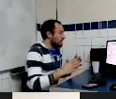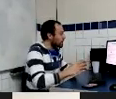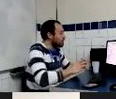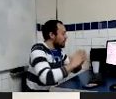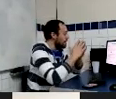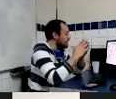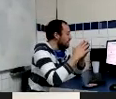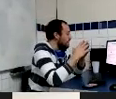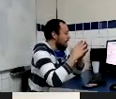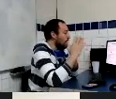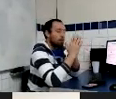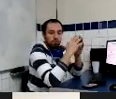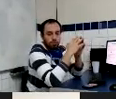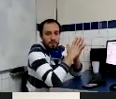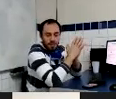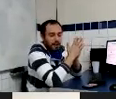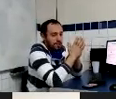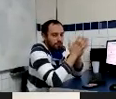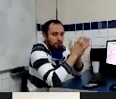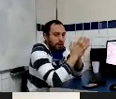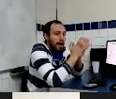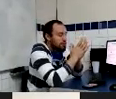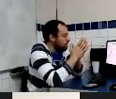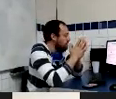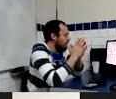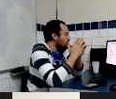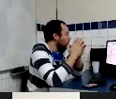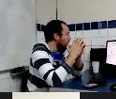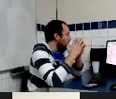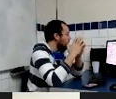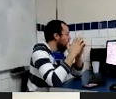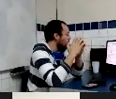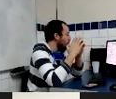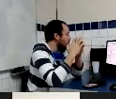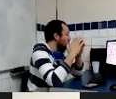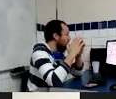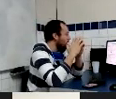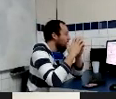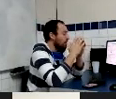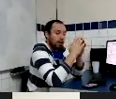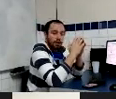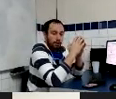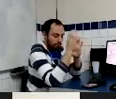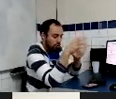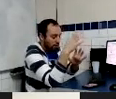Então, estão aí alguns dos principais funcionários que você vai encontrar na sua